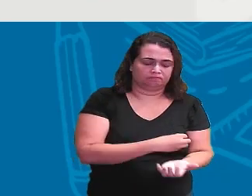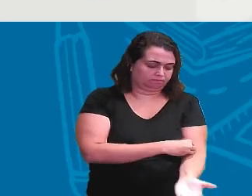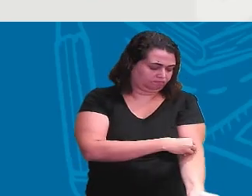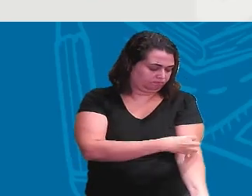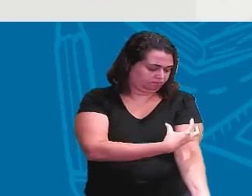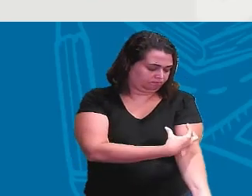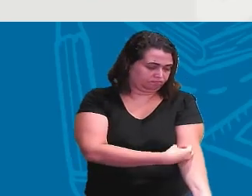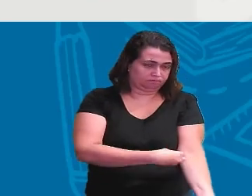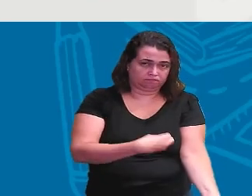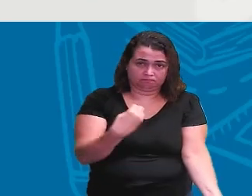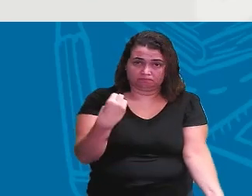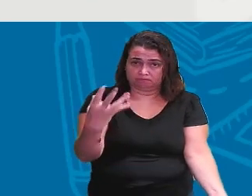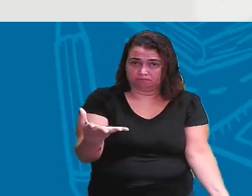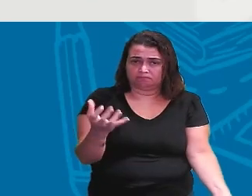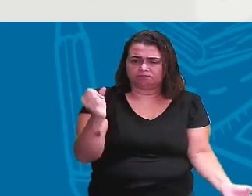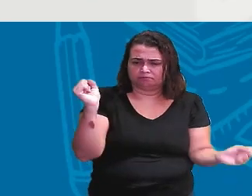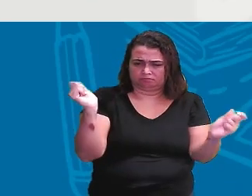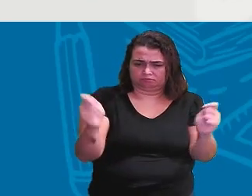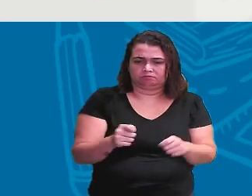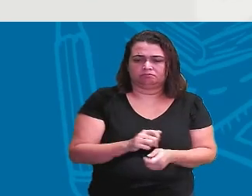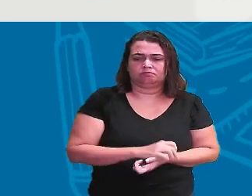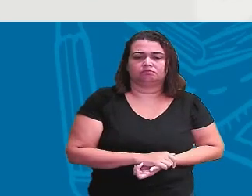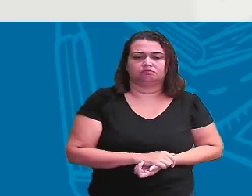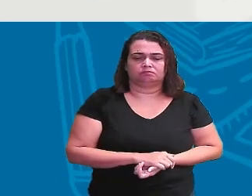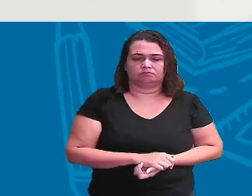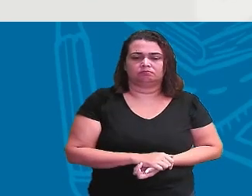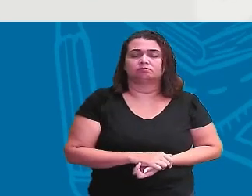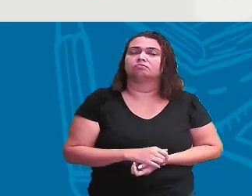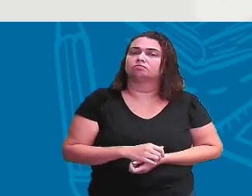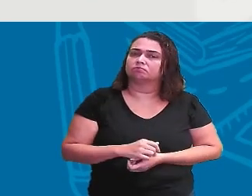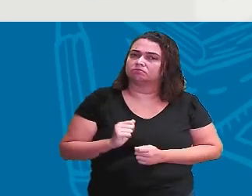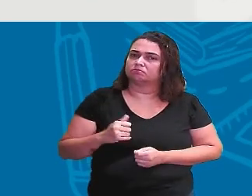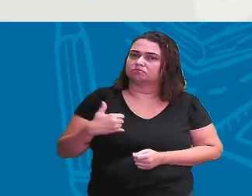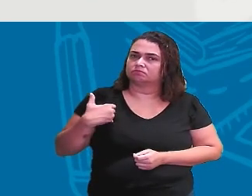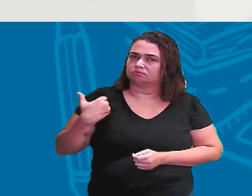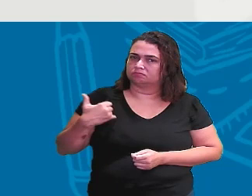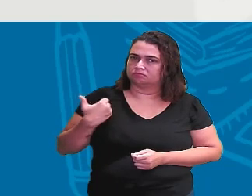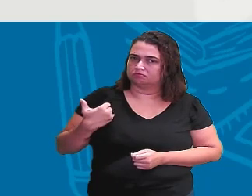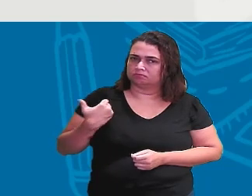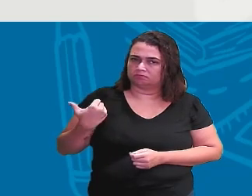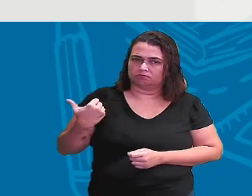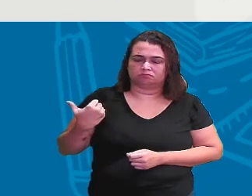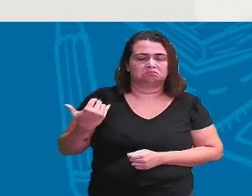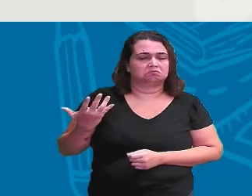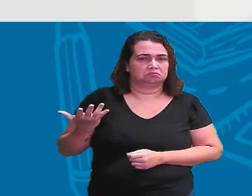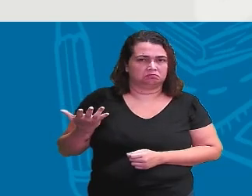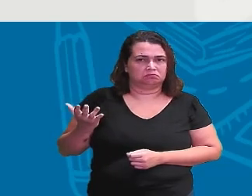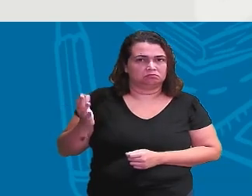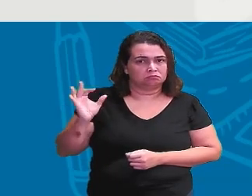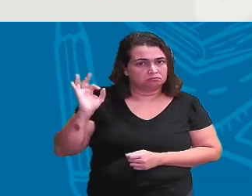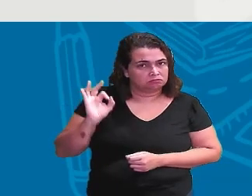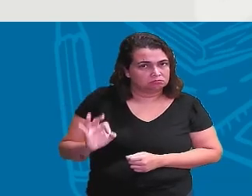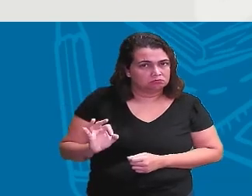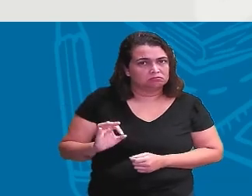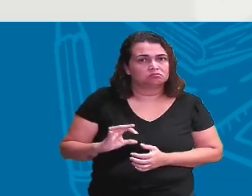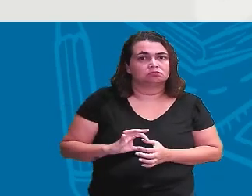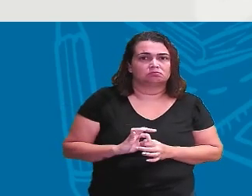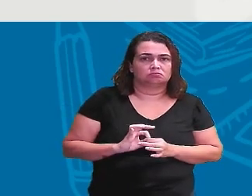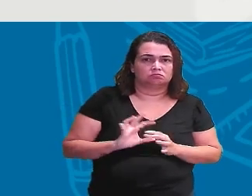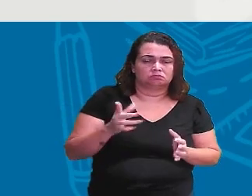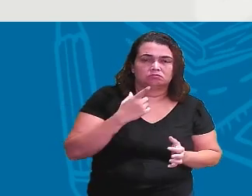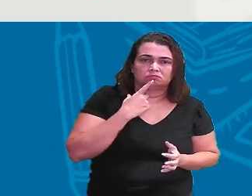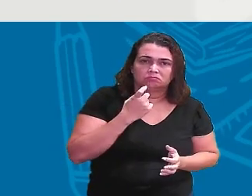Né? Sim, né? A partir de uma determinada idade, tá certo? A gente pode sim doar sangue, né? Essa doação